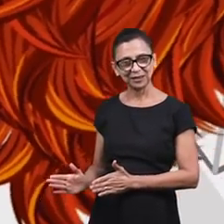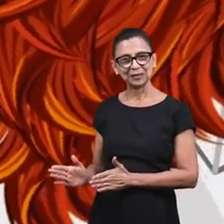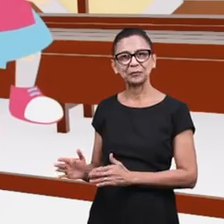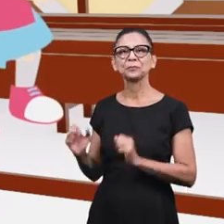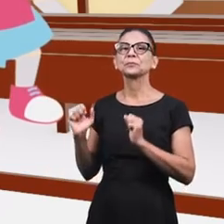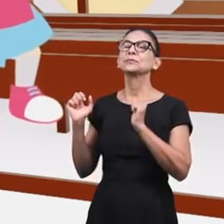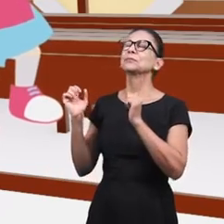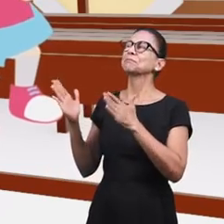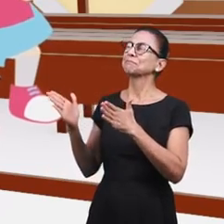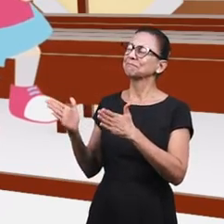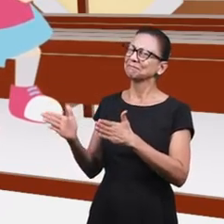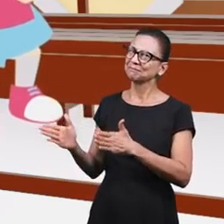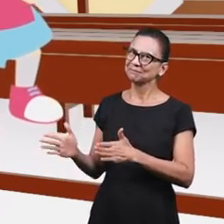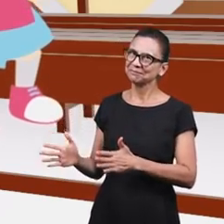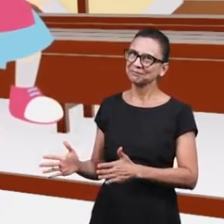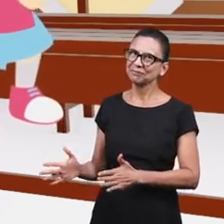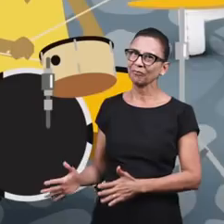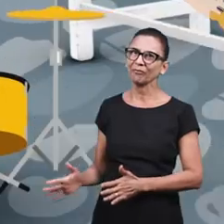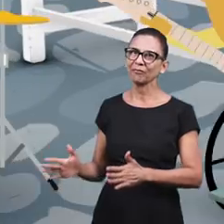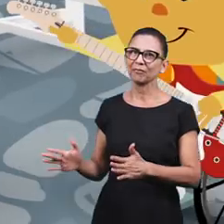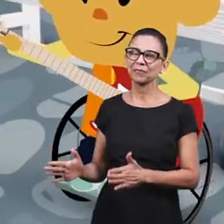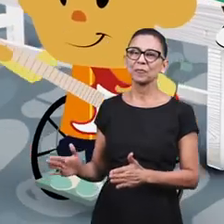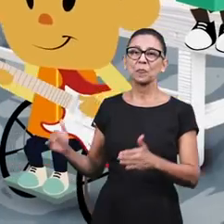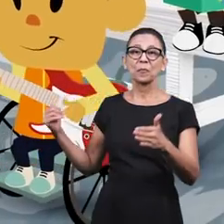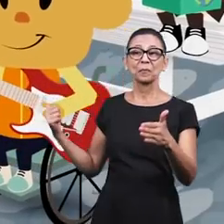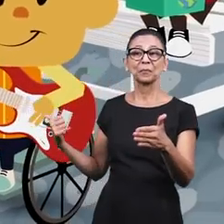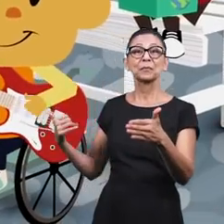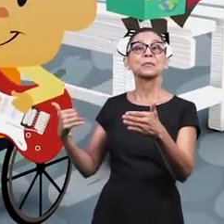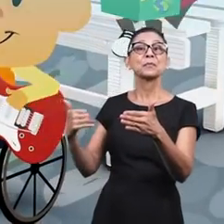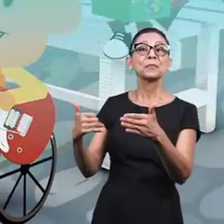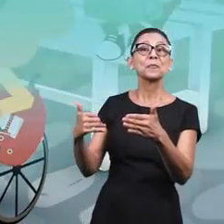e E aí